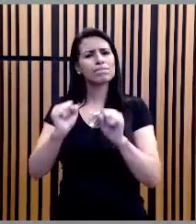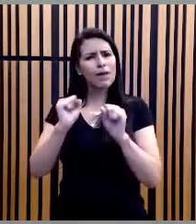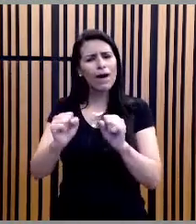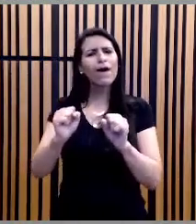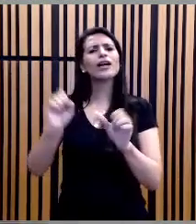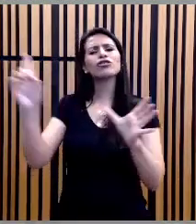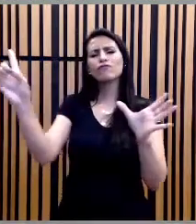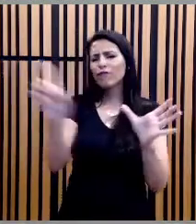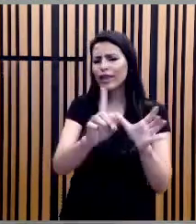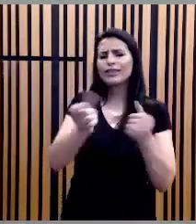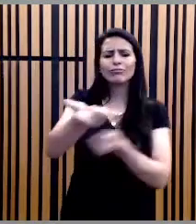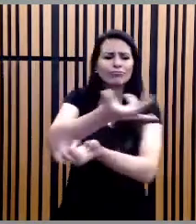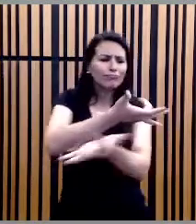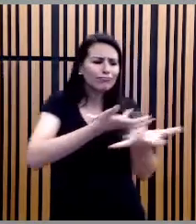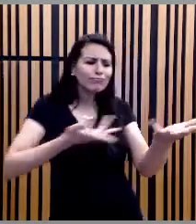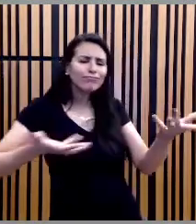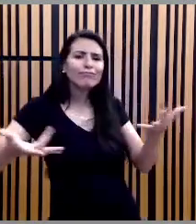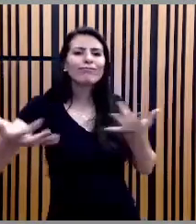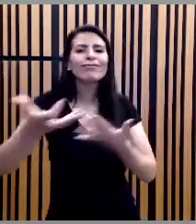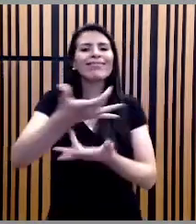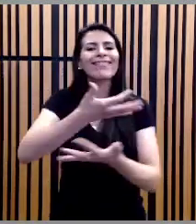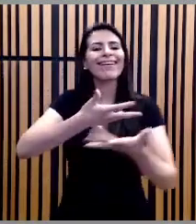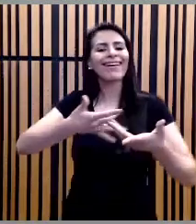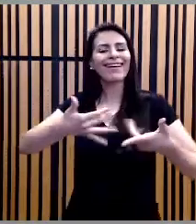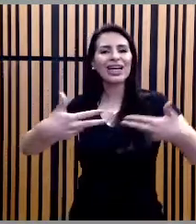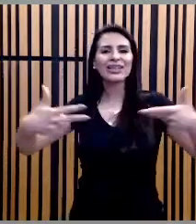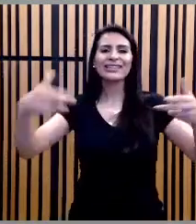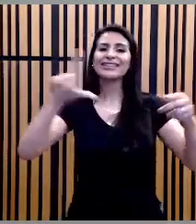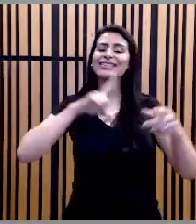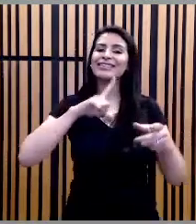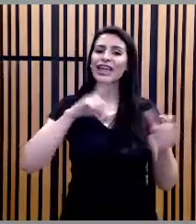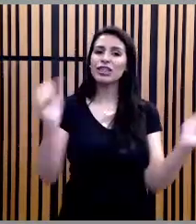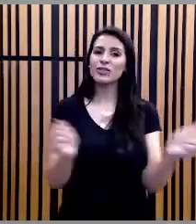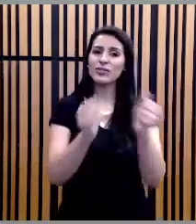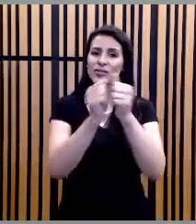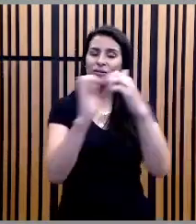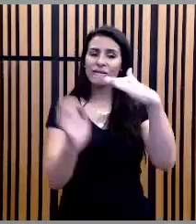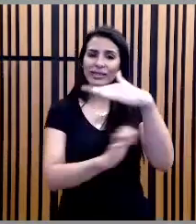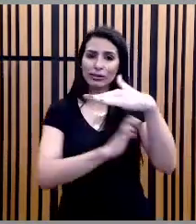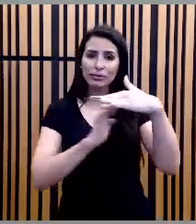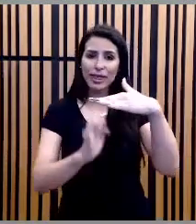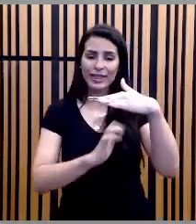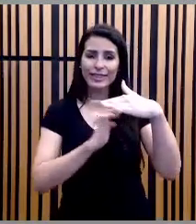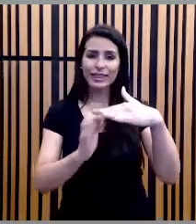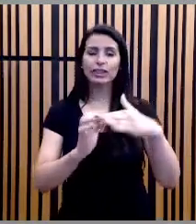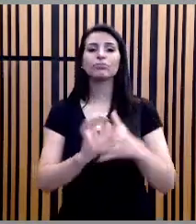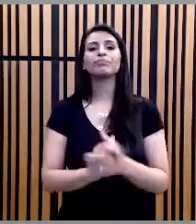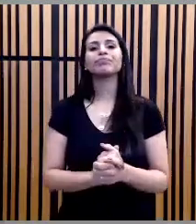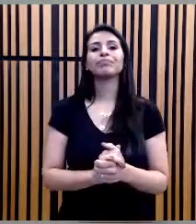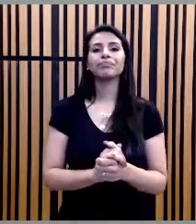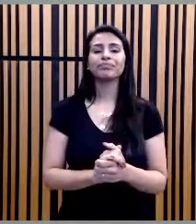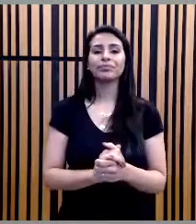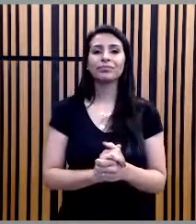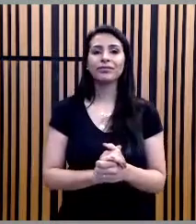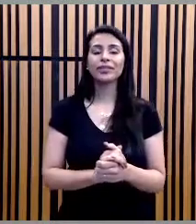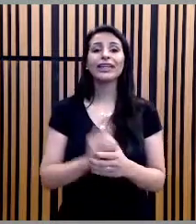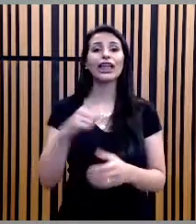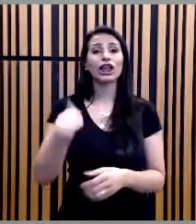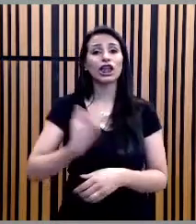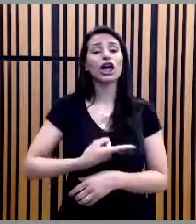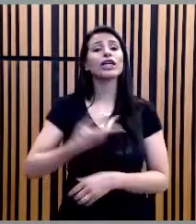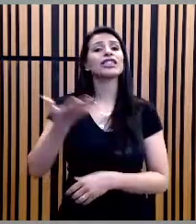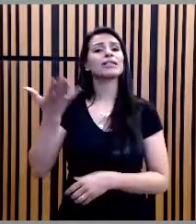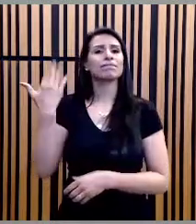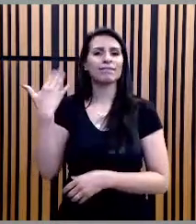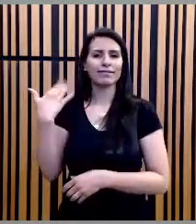digamos, junção, de toda essa energia que a gente trabalha aí dentro com as empresas. A gente fazia visitas virtuais, agora,